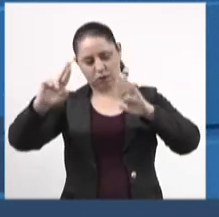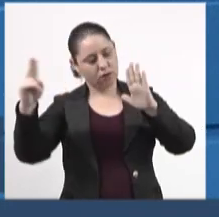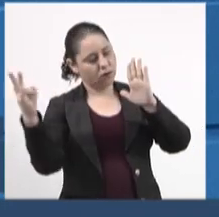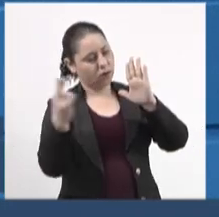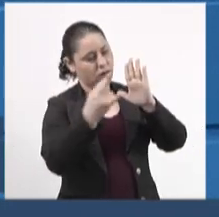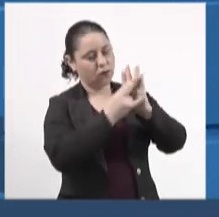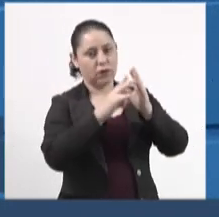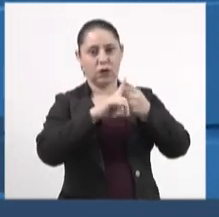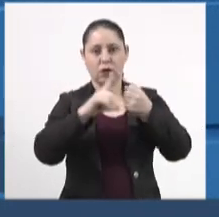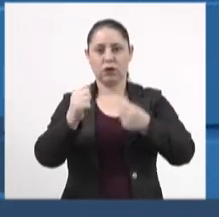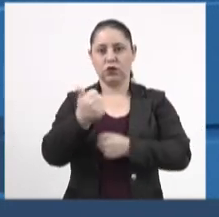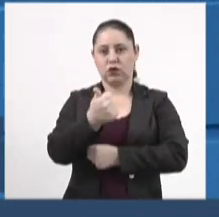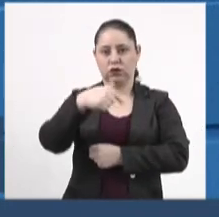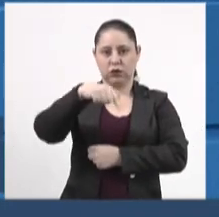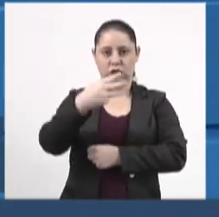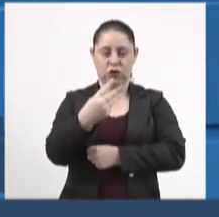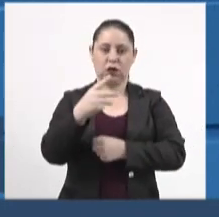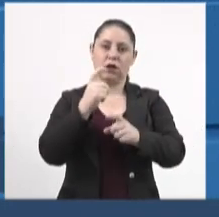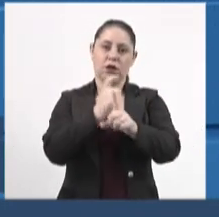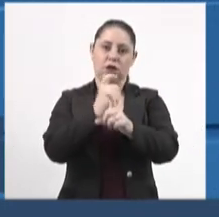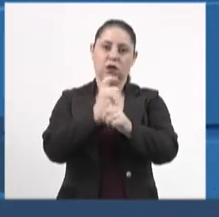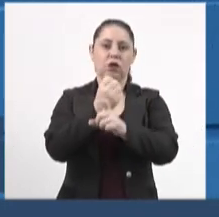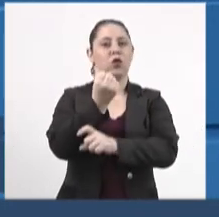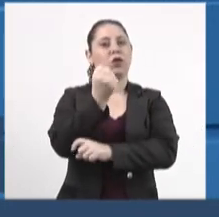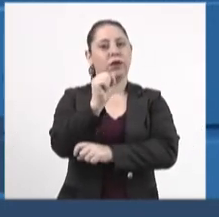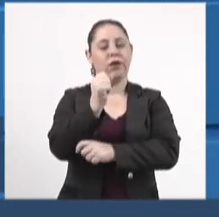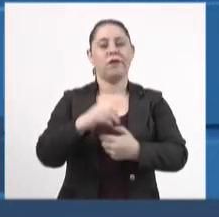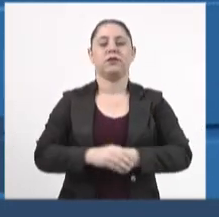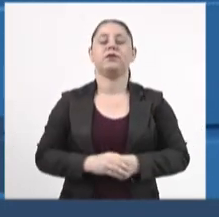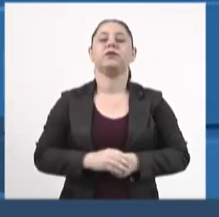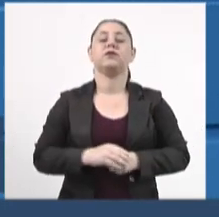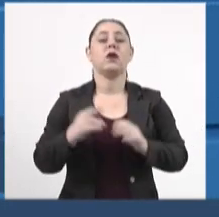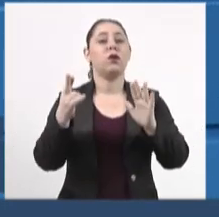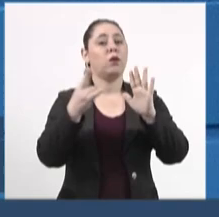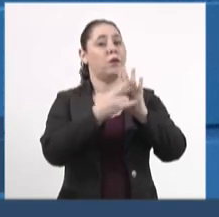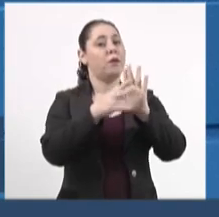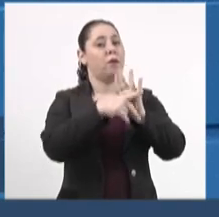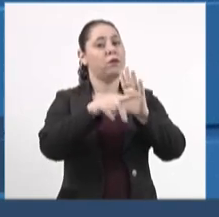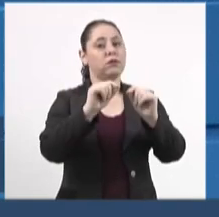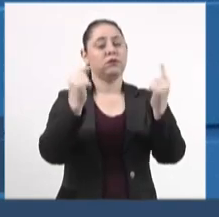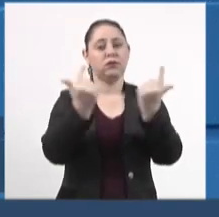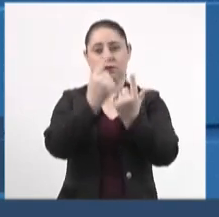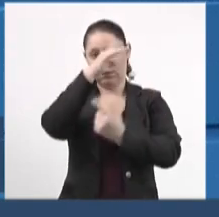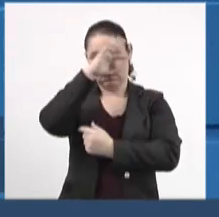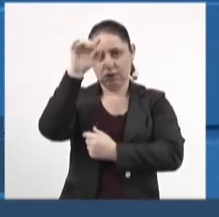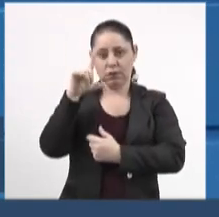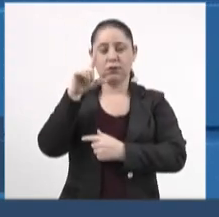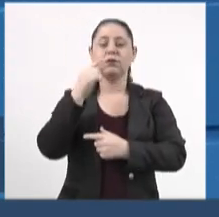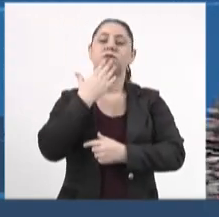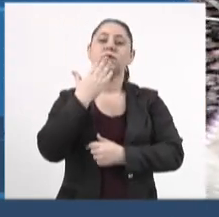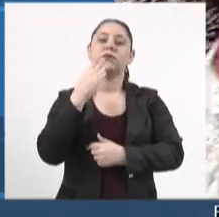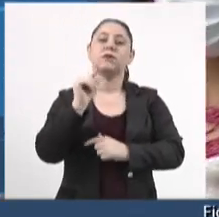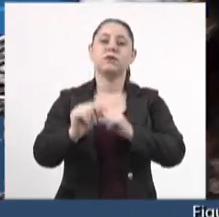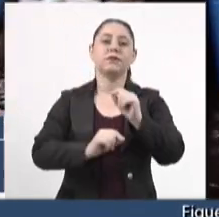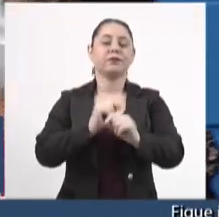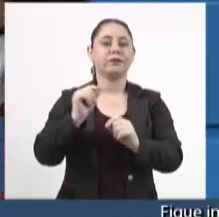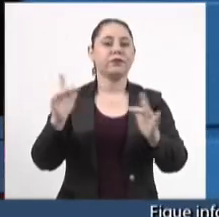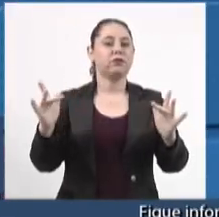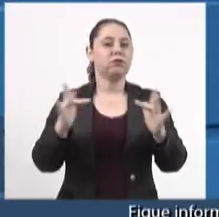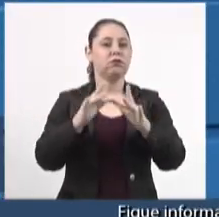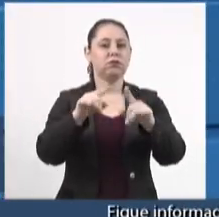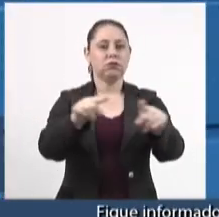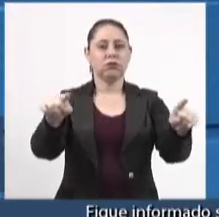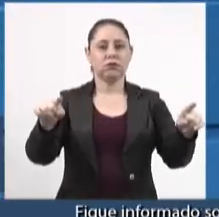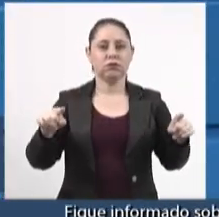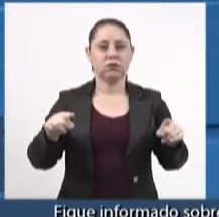nos termos do artigo 173, inciso 8º, do Regimento Interno da Assembleia Legislativa do Estado de Mato Grosso do Sul, ouvido o